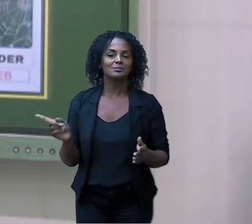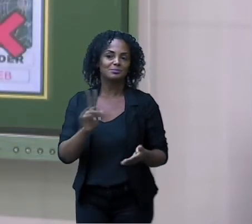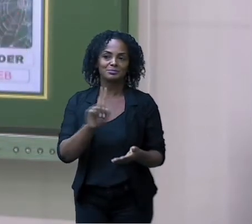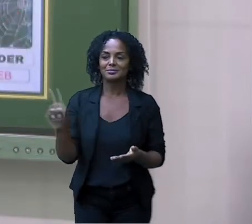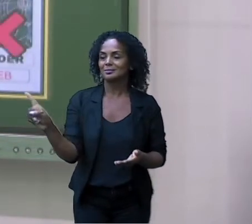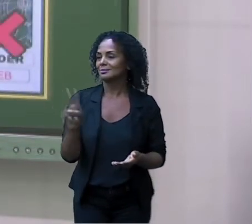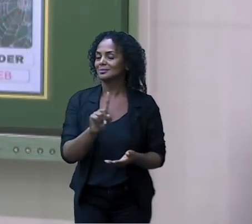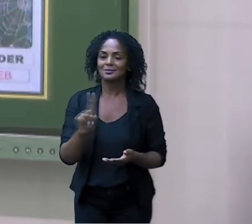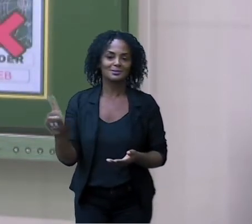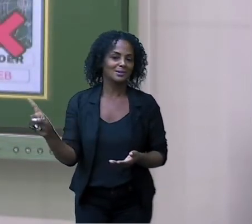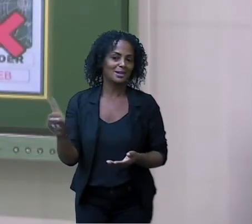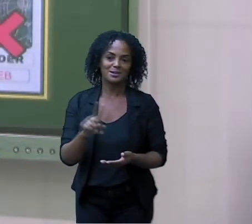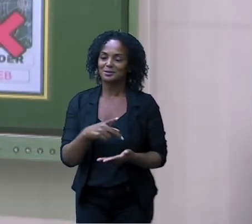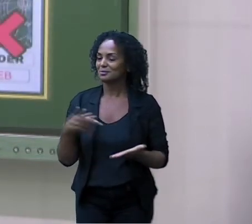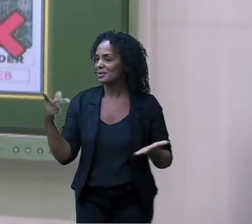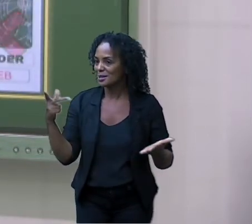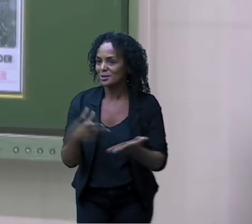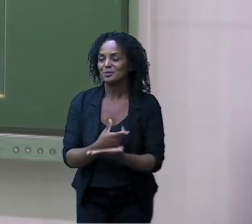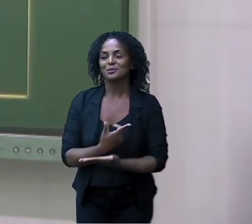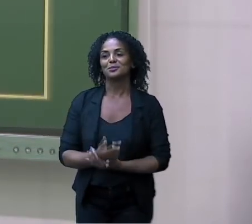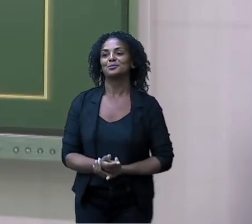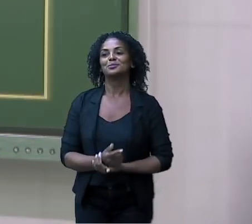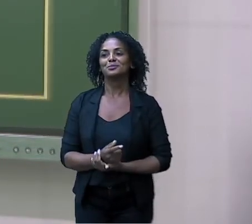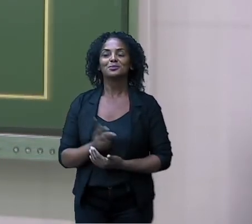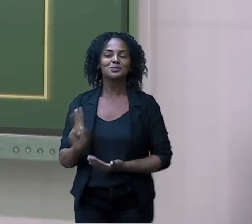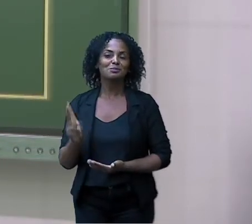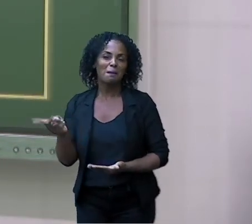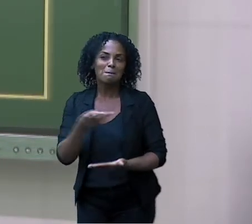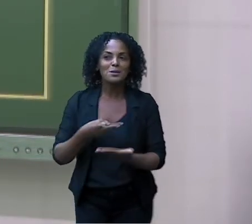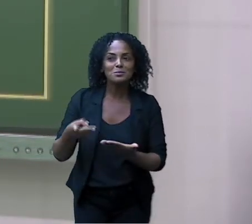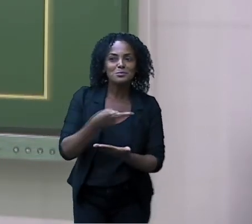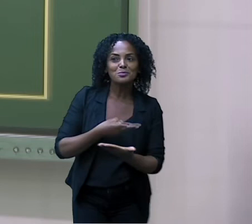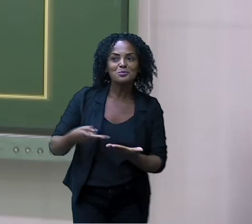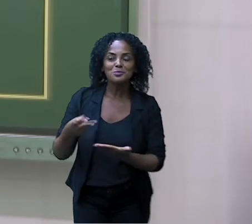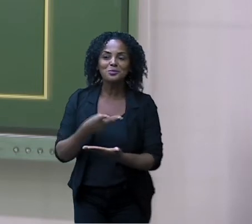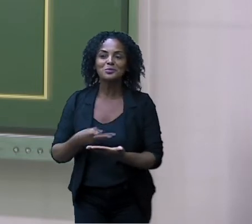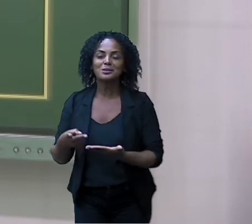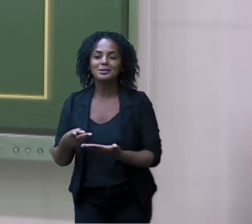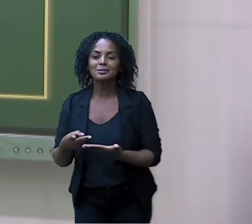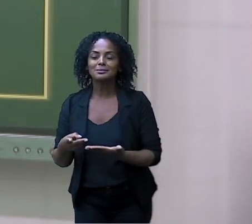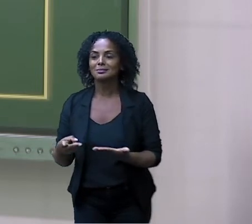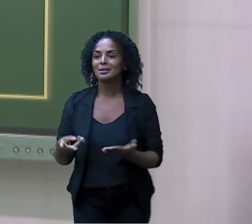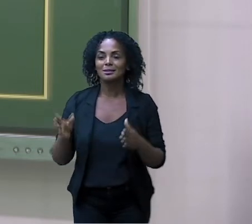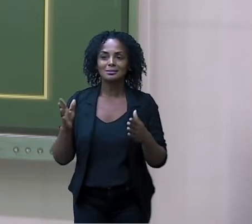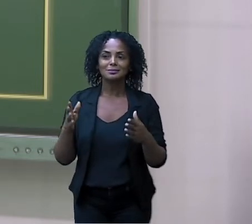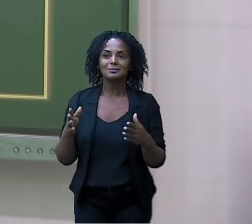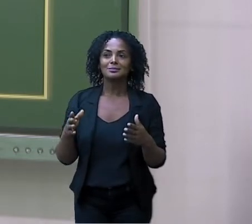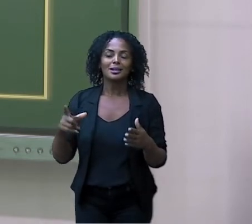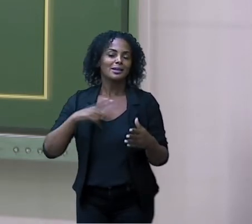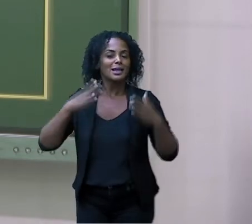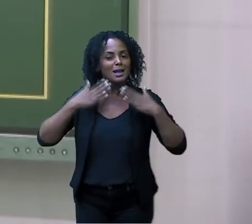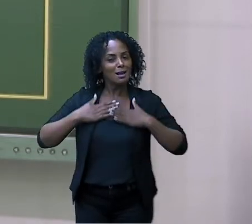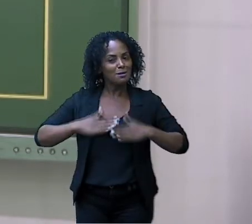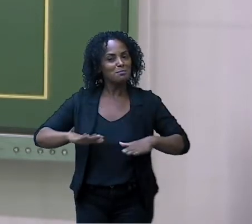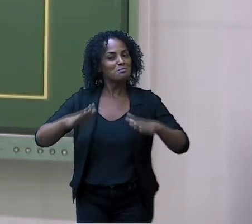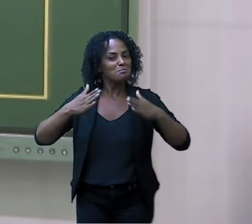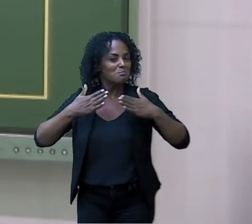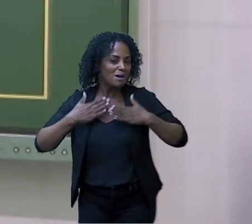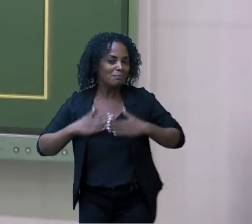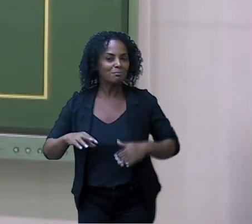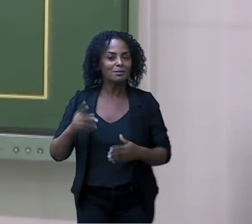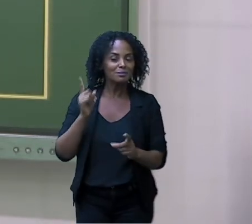Não. Ah, é um fish aqui. Onde é que fica? Não precisa ficar nervoso. Abre.